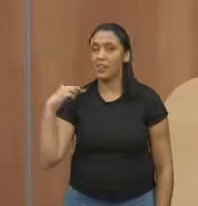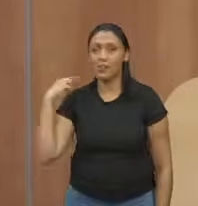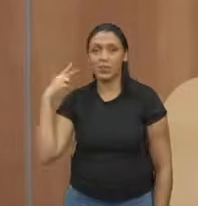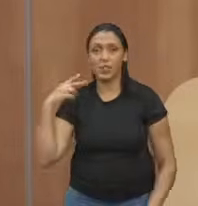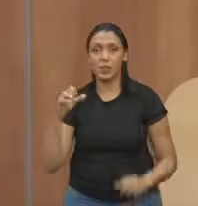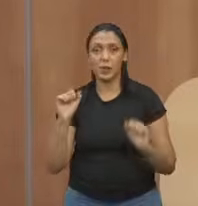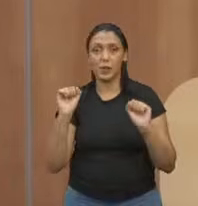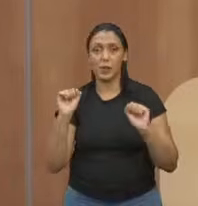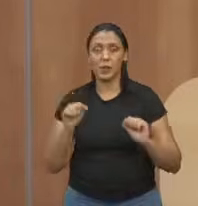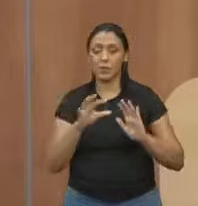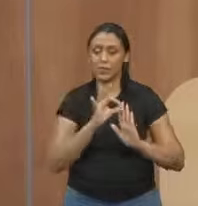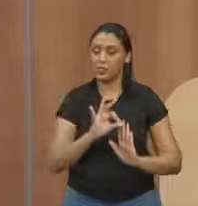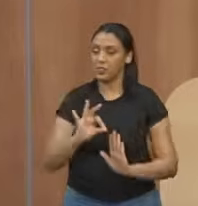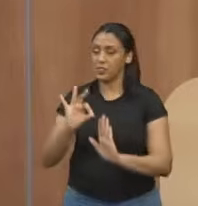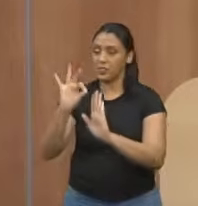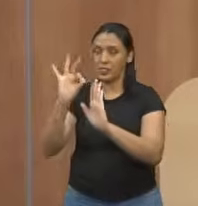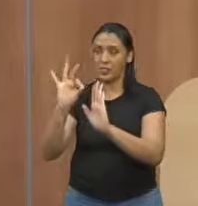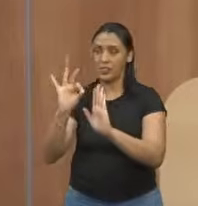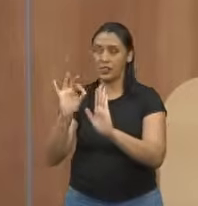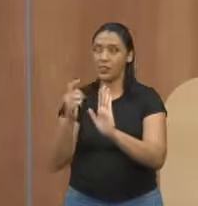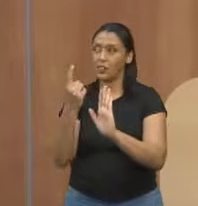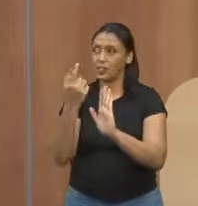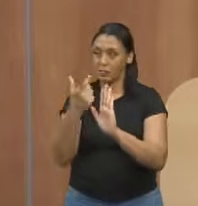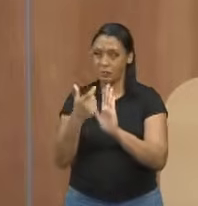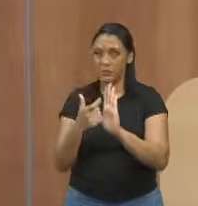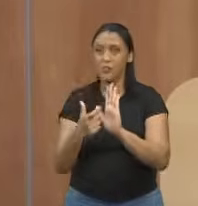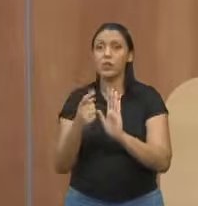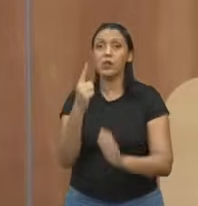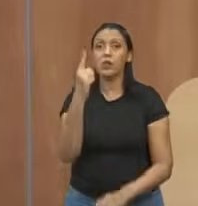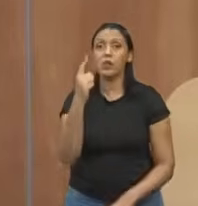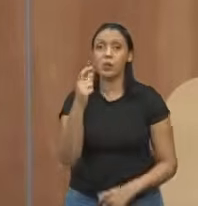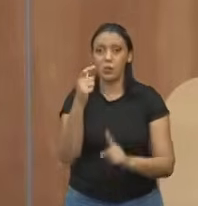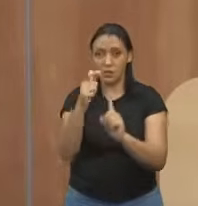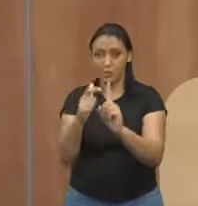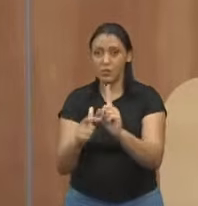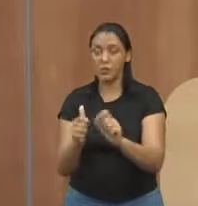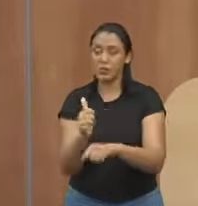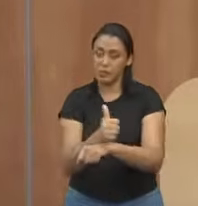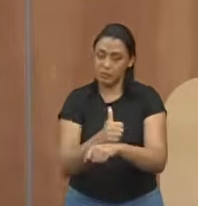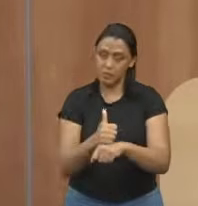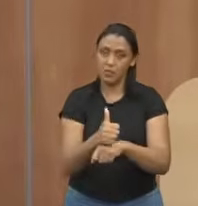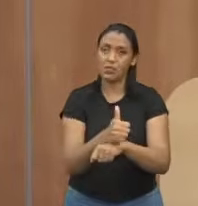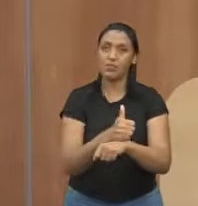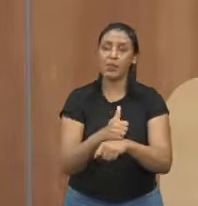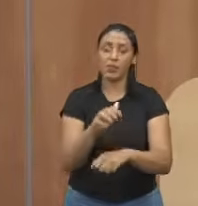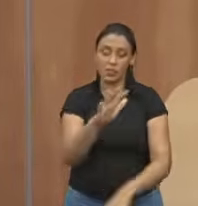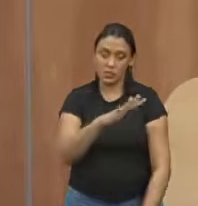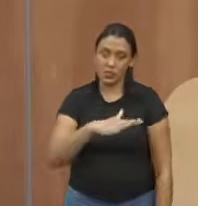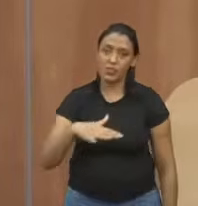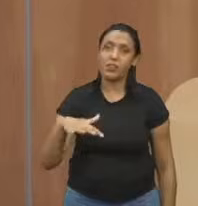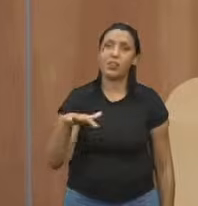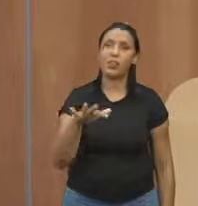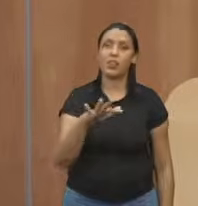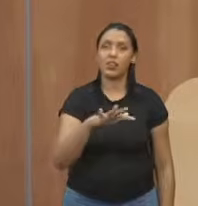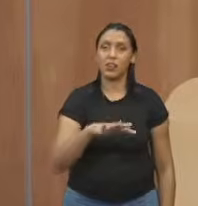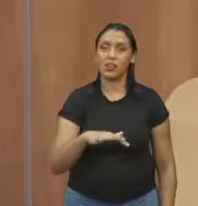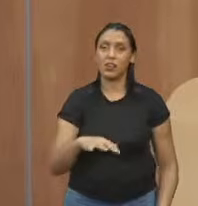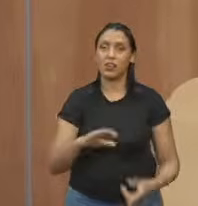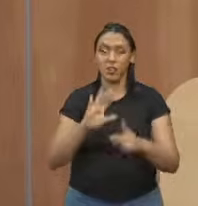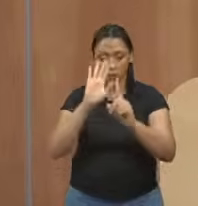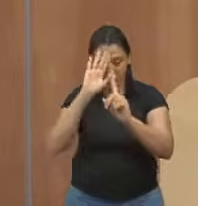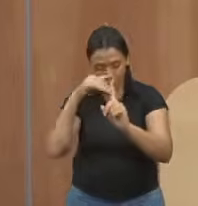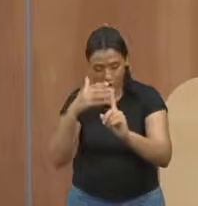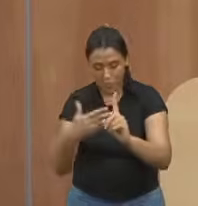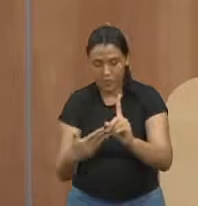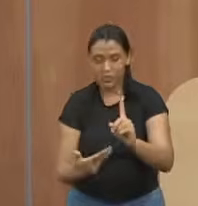mediante a apresentação de breve justificativa, um profissional da área para ser homenageado.